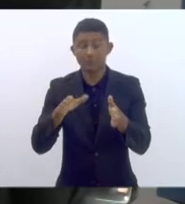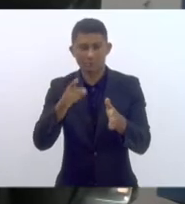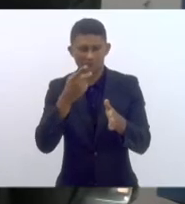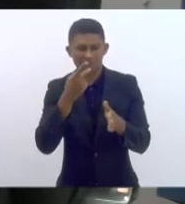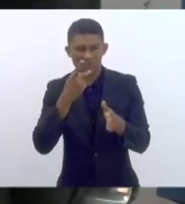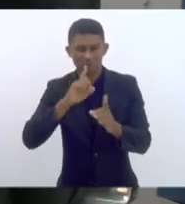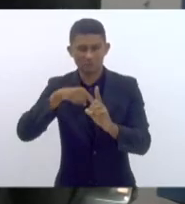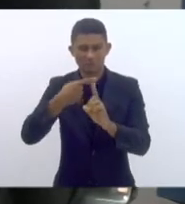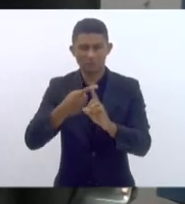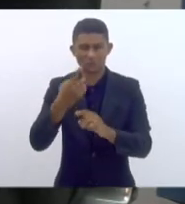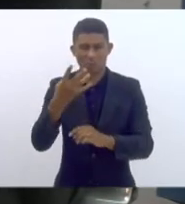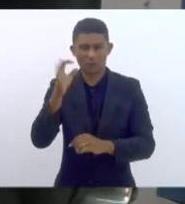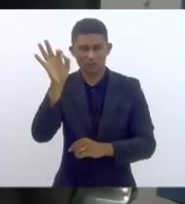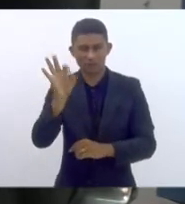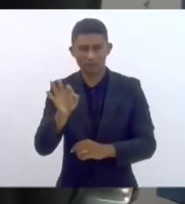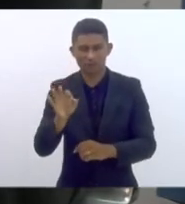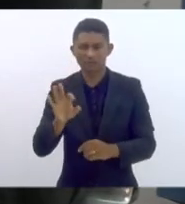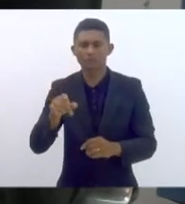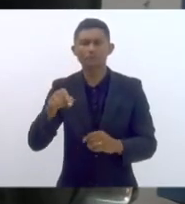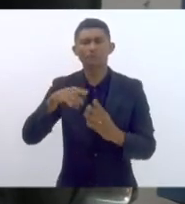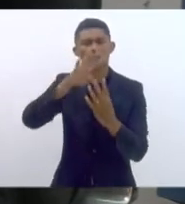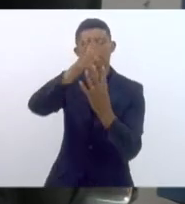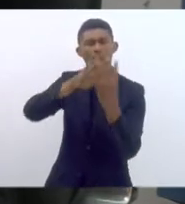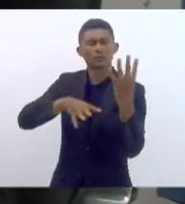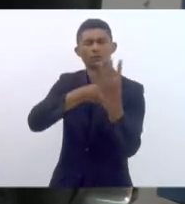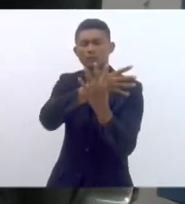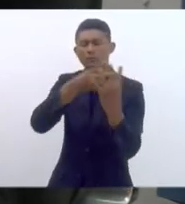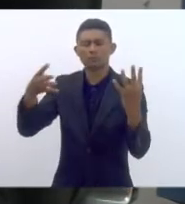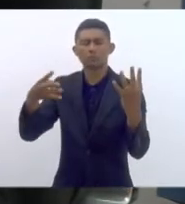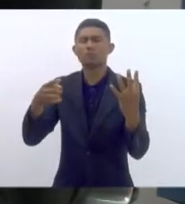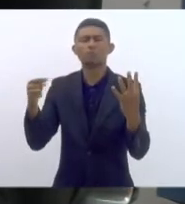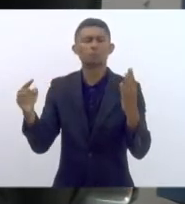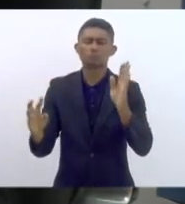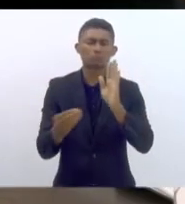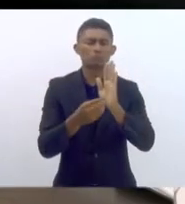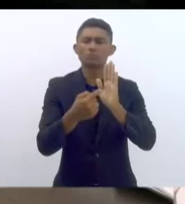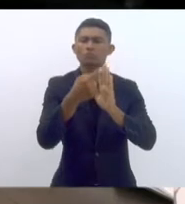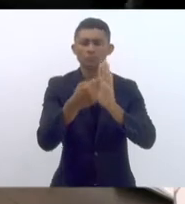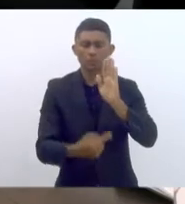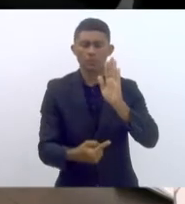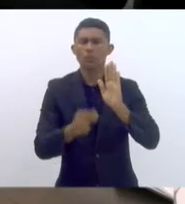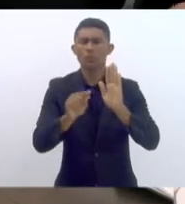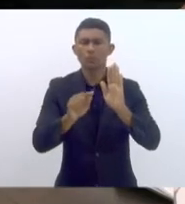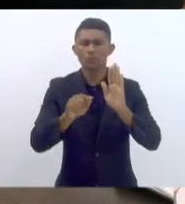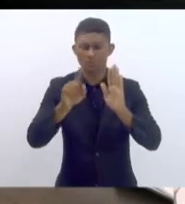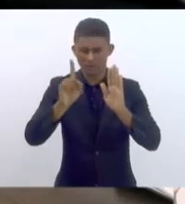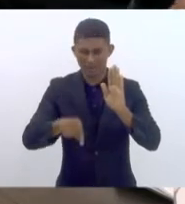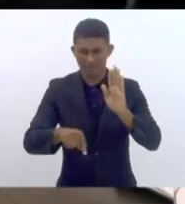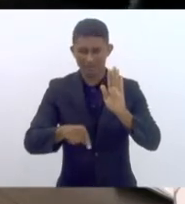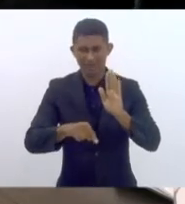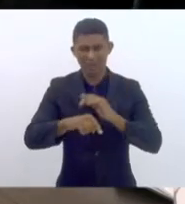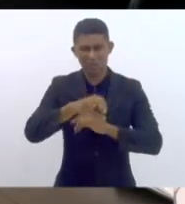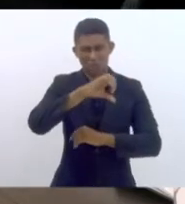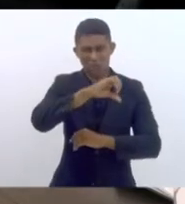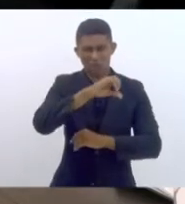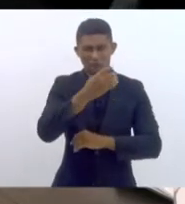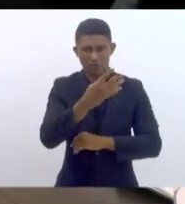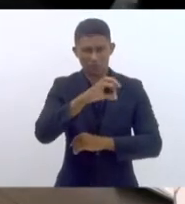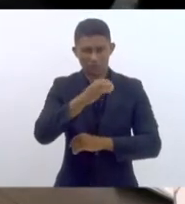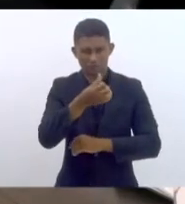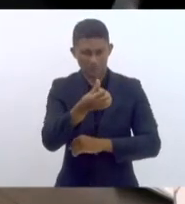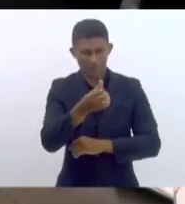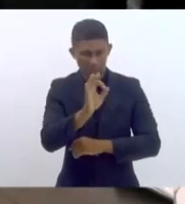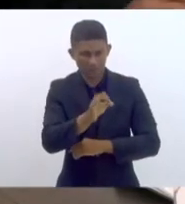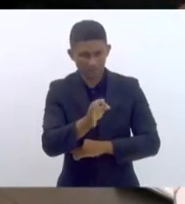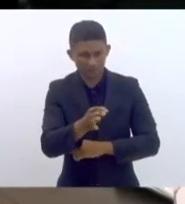4%. Esta tabela aqui, de respeito só... Somente a lei 9496. Então, correto.